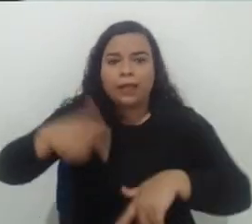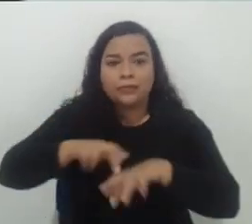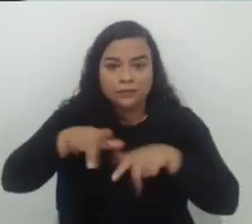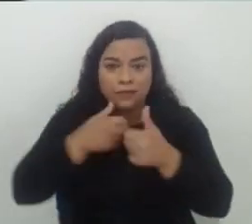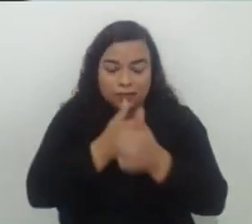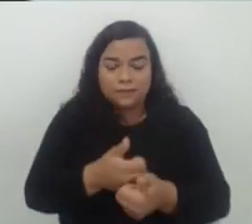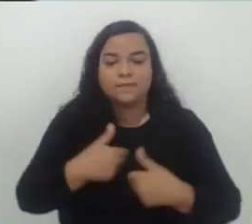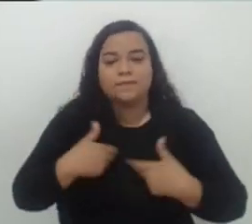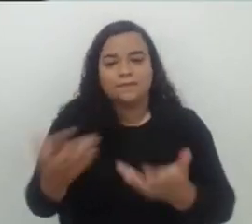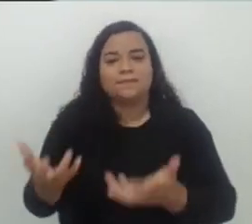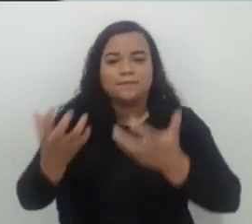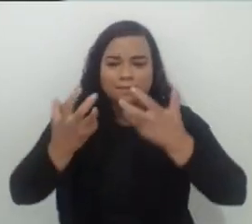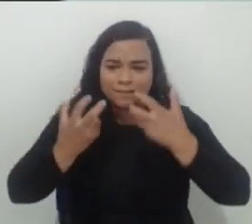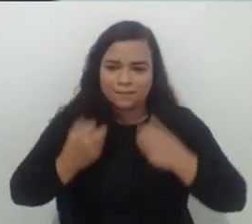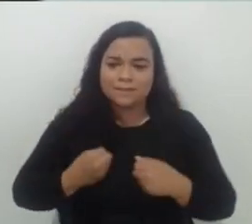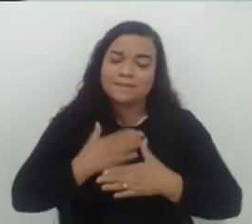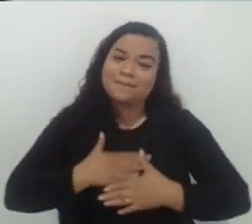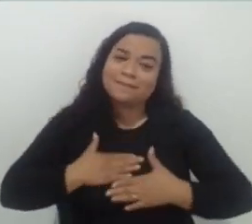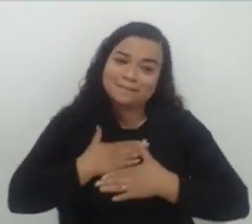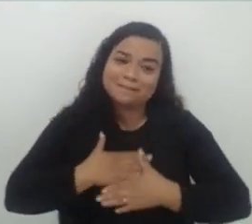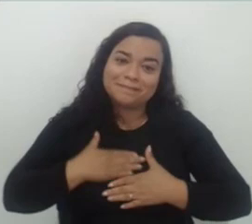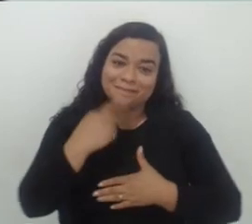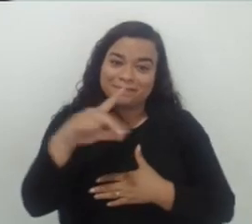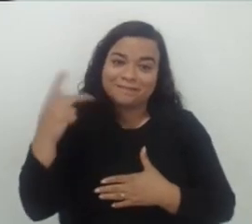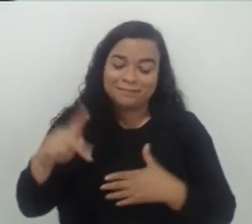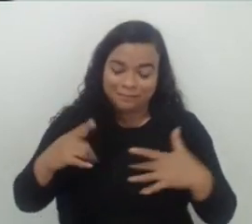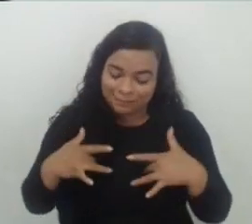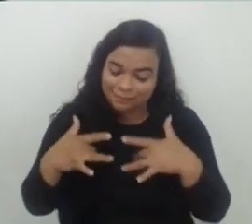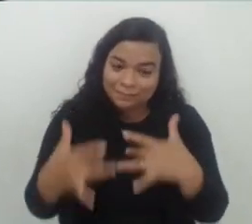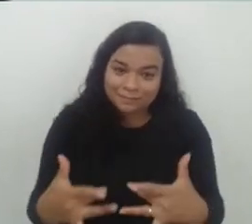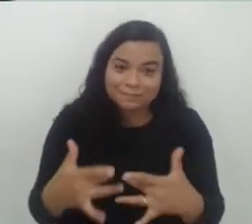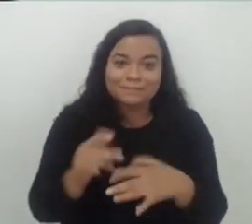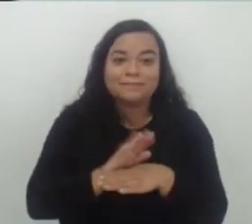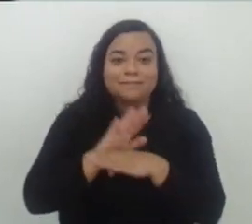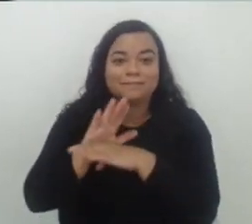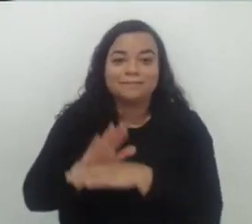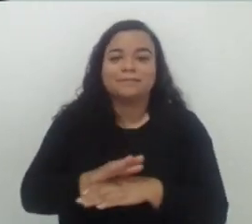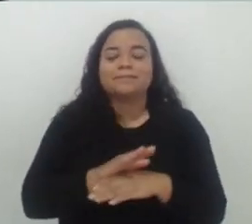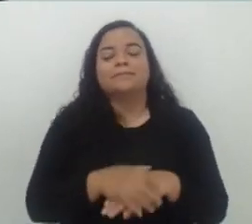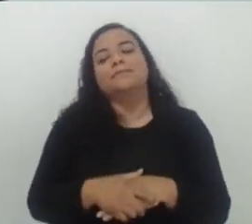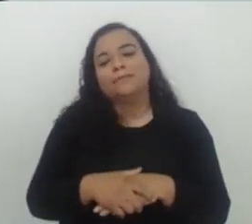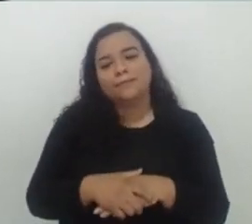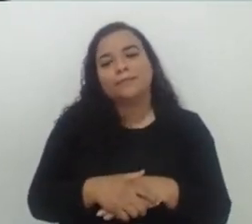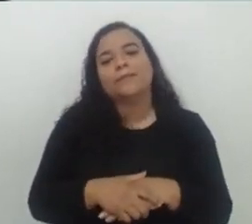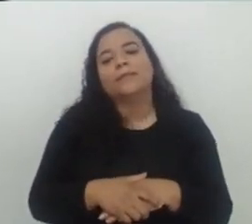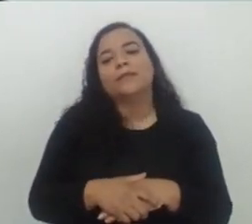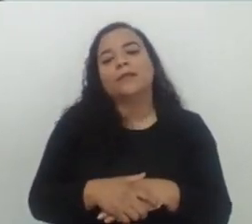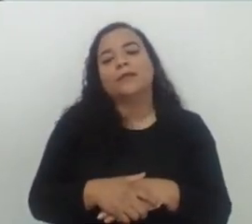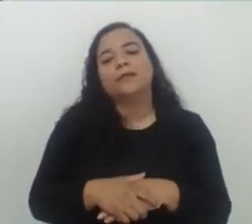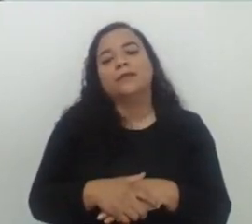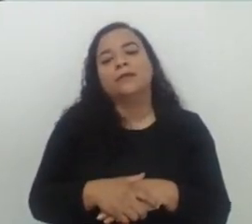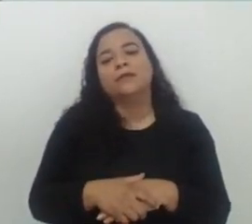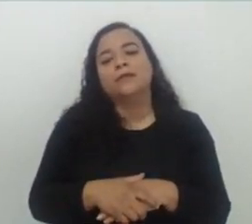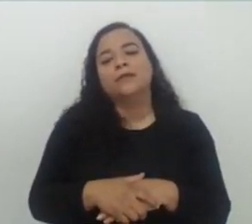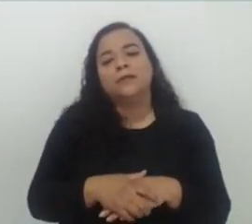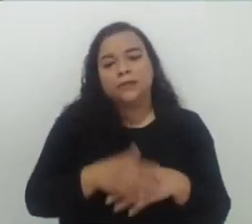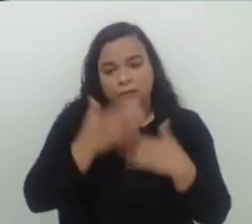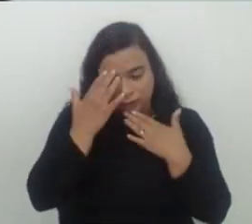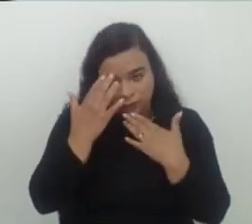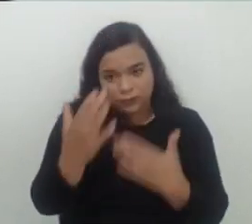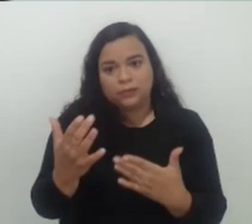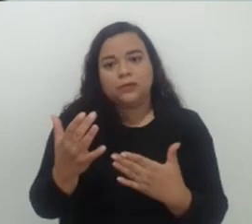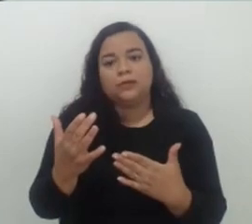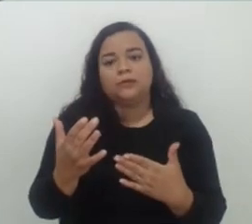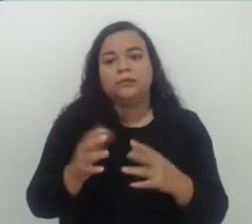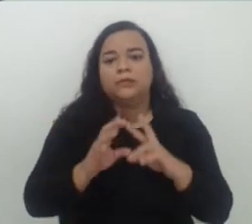uma atitude de generosidade ante, não é verso, mas rima, a adversidade em que